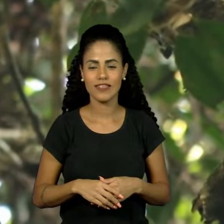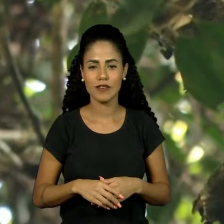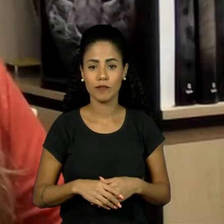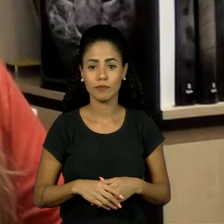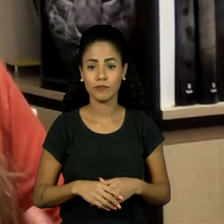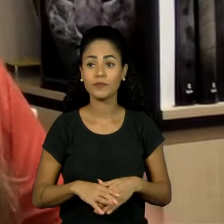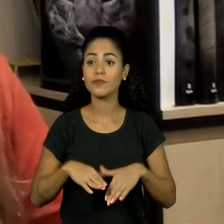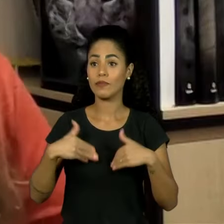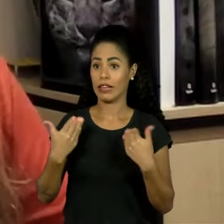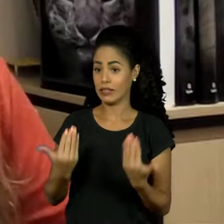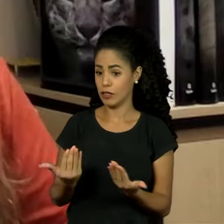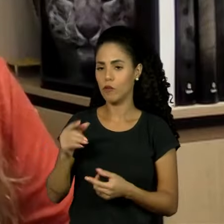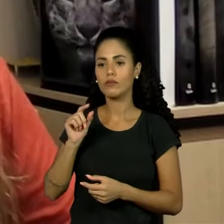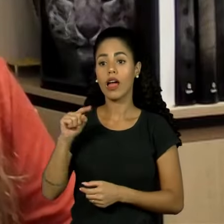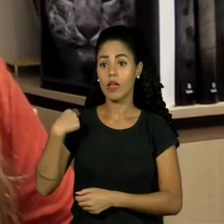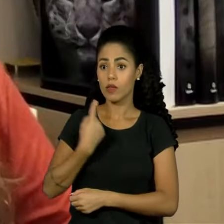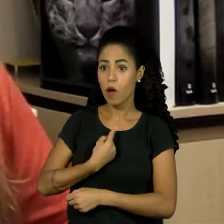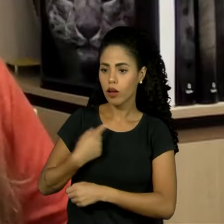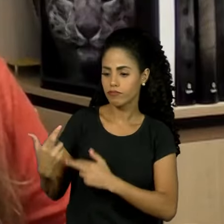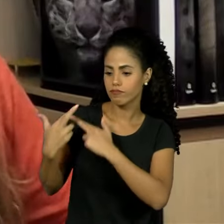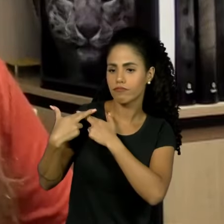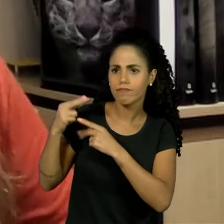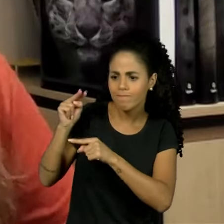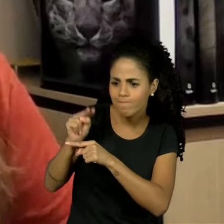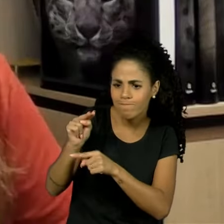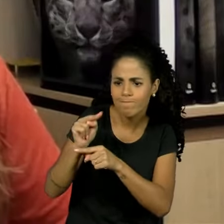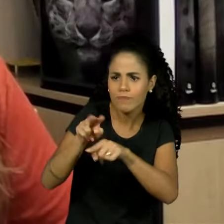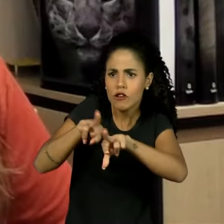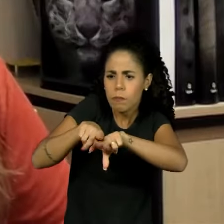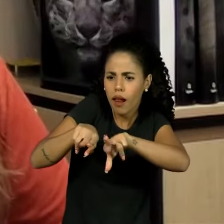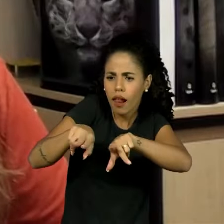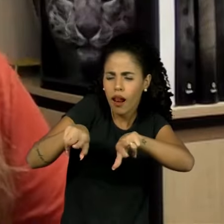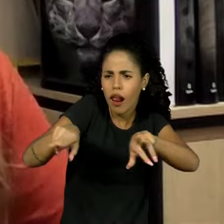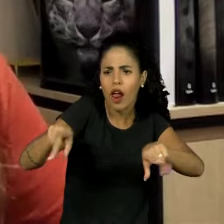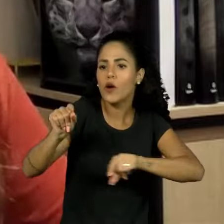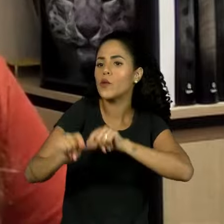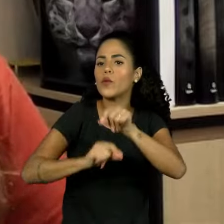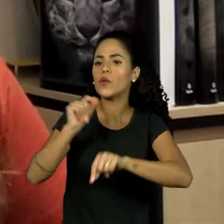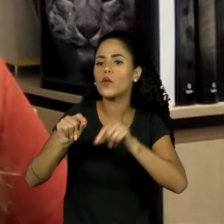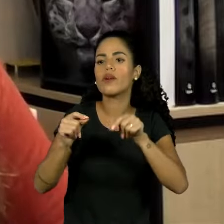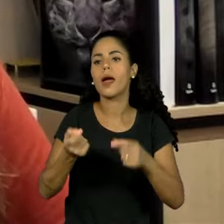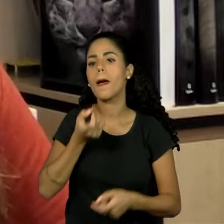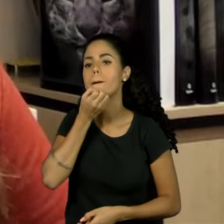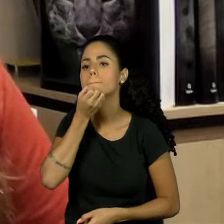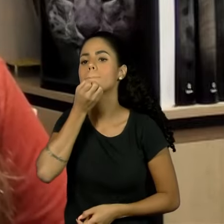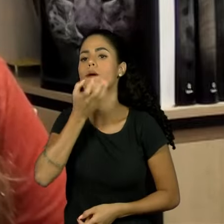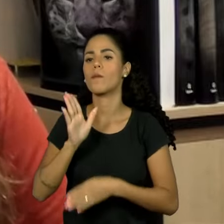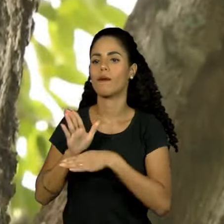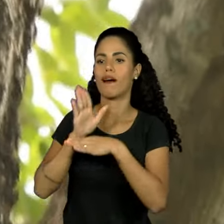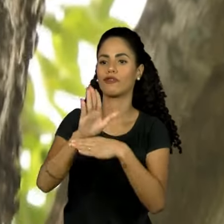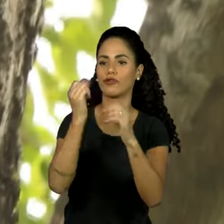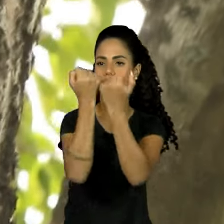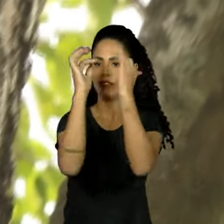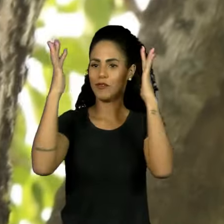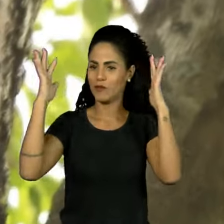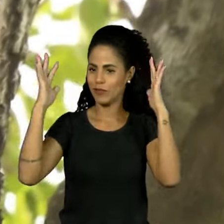Quando a gente conserva a biodiversidade, a gente está trazendo inúmeros benefícios para a própria espécie